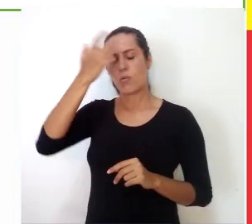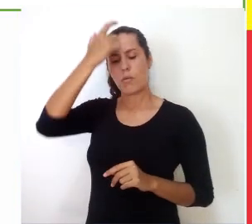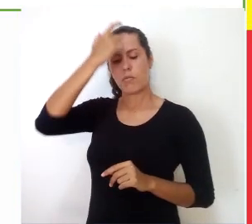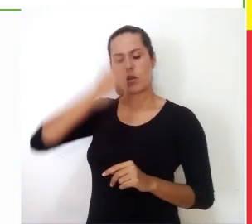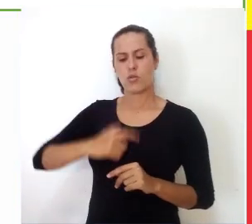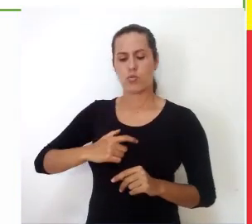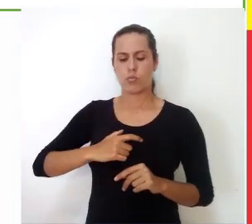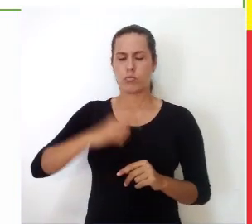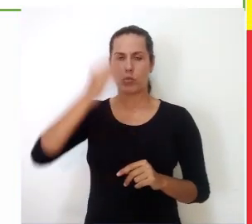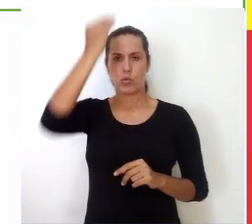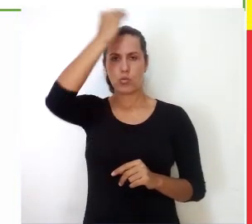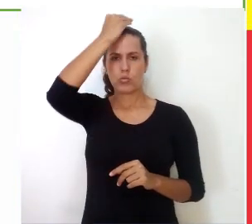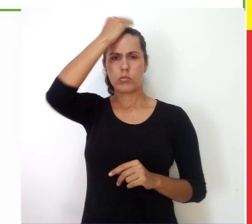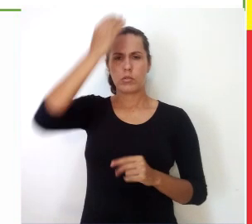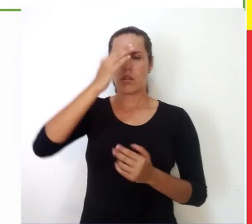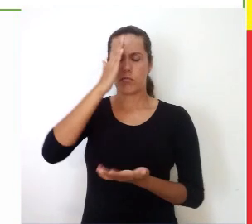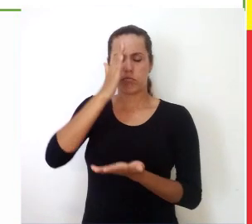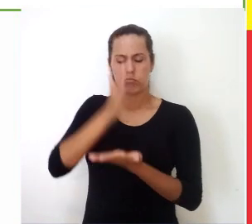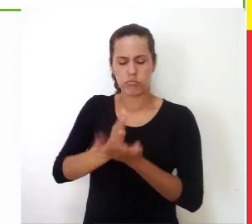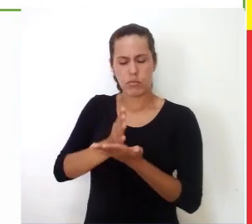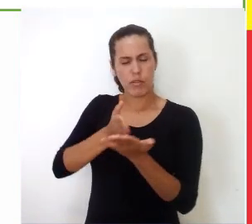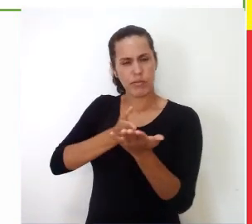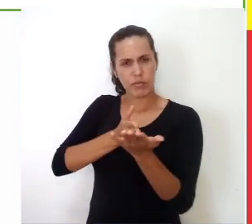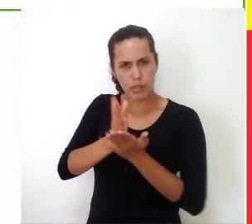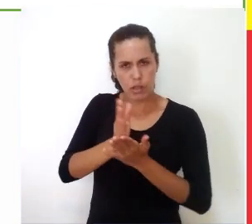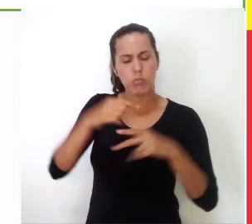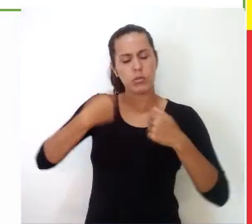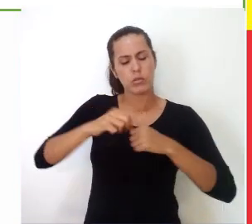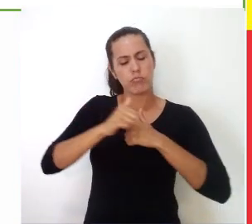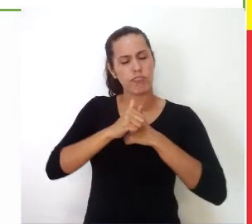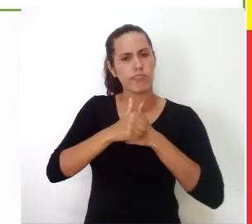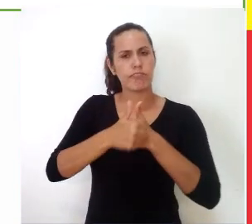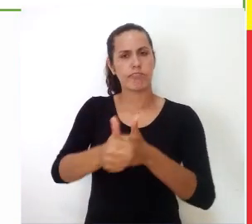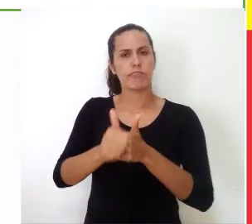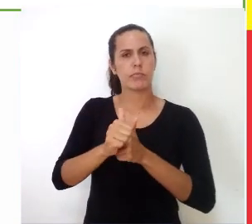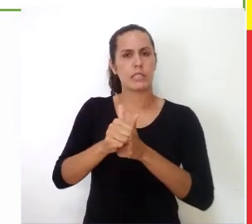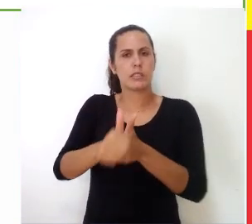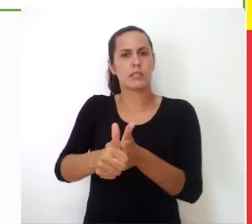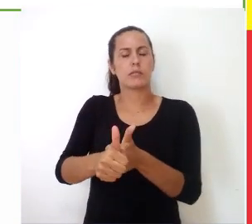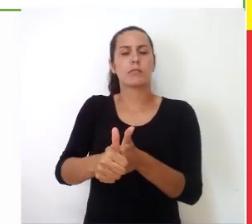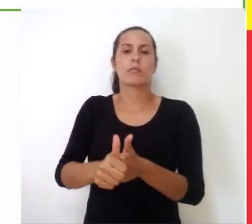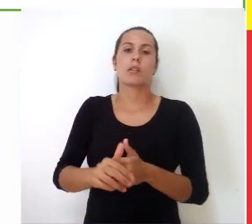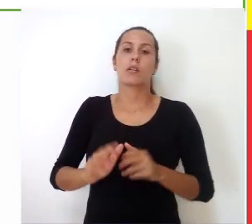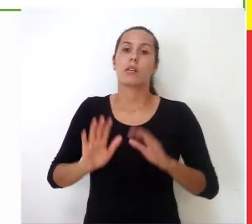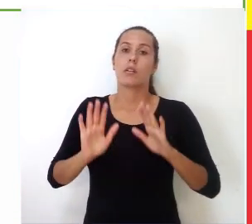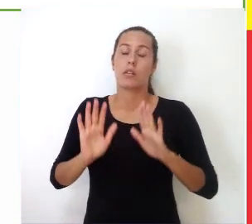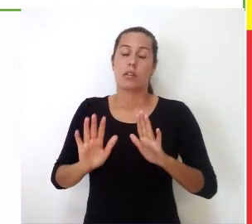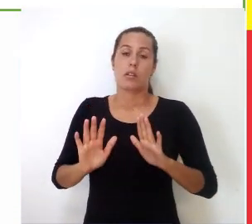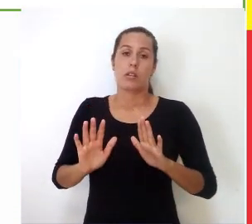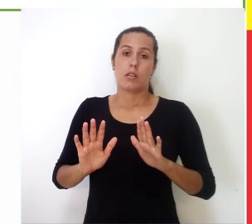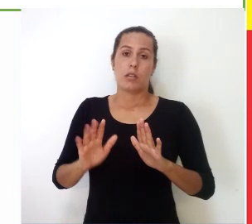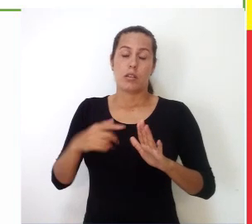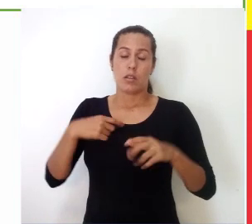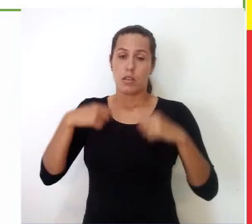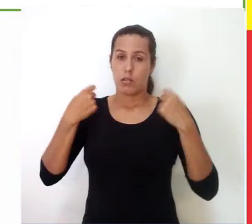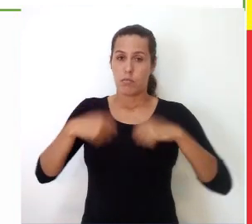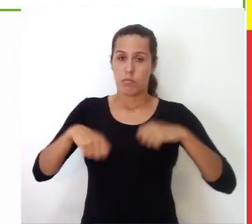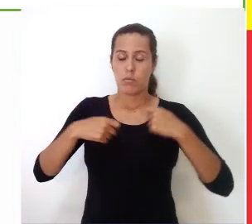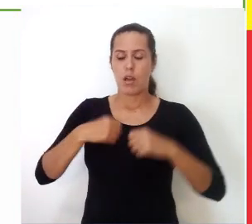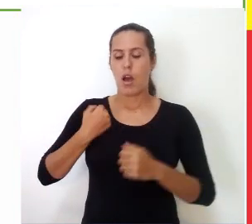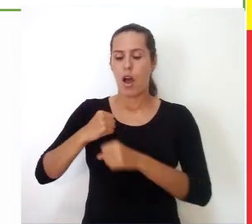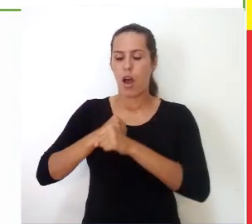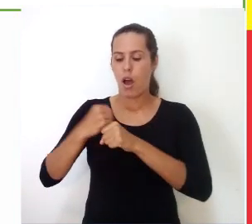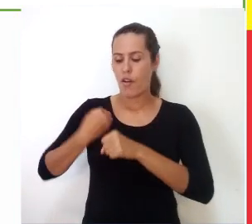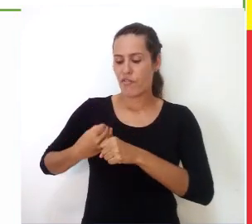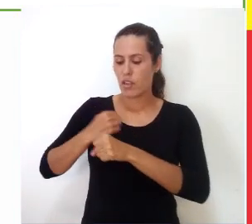seguir e de como eles devem agir durante todos os anos de sua vida. Eles